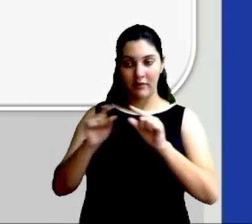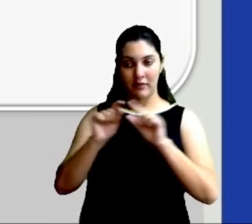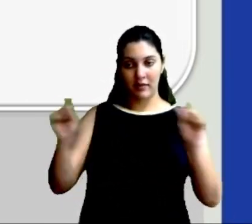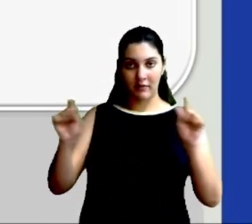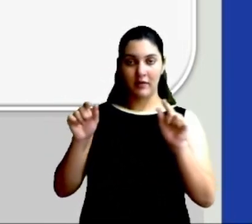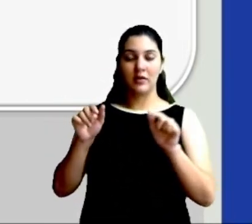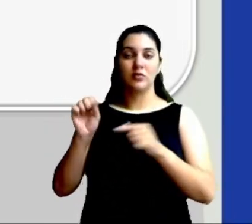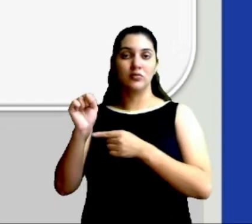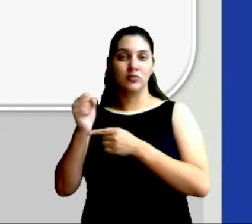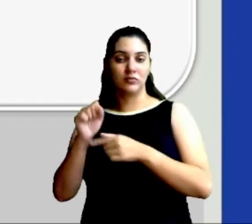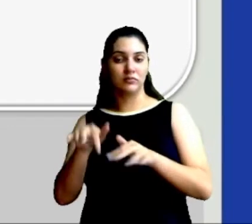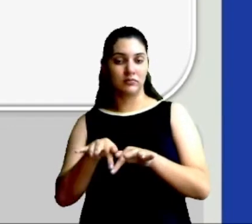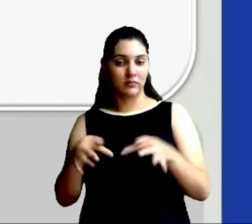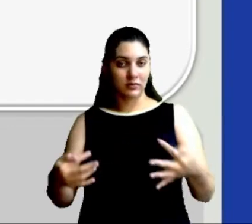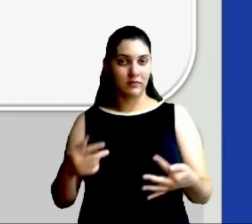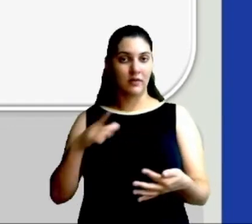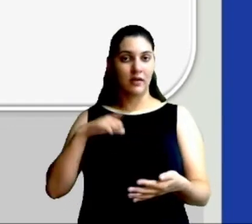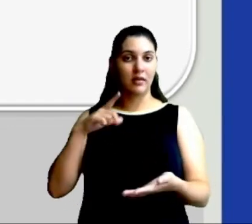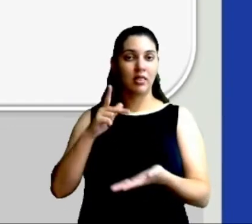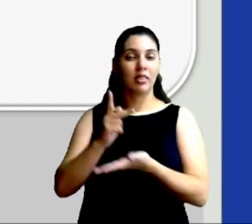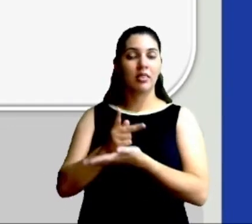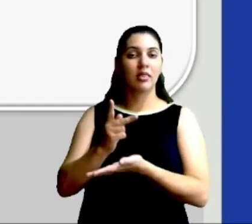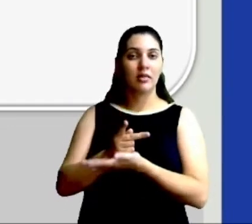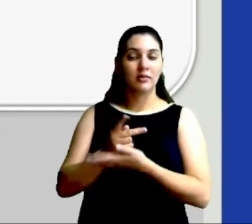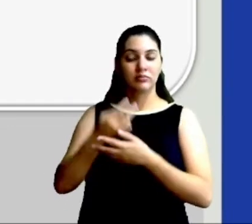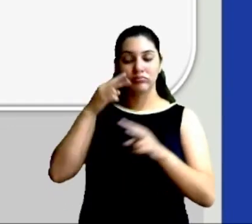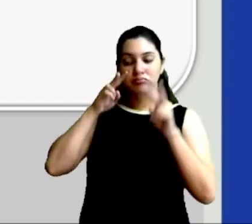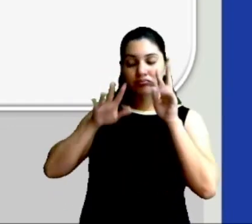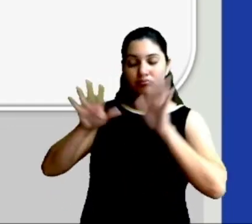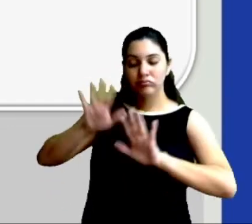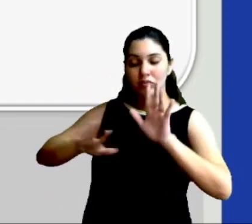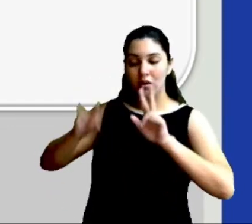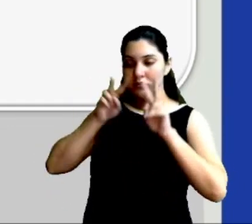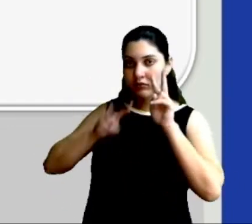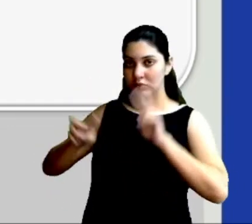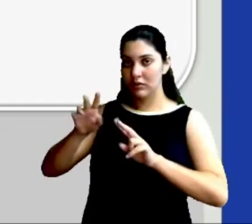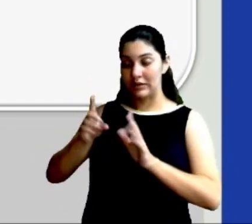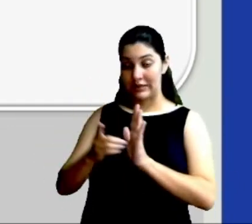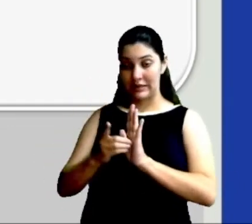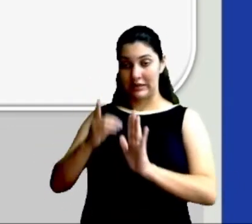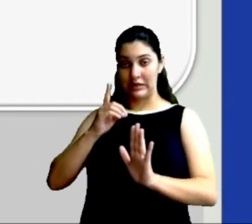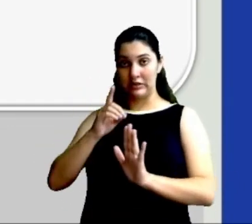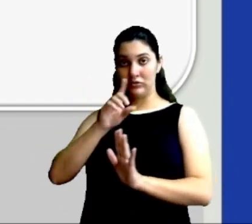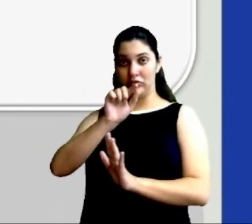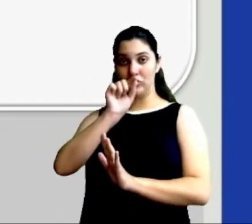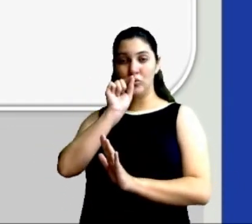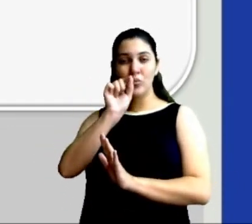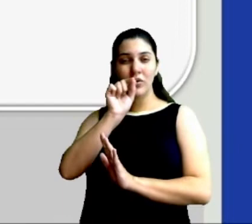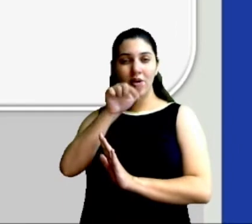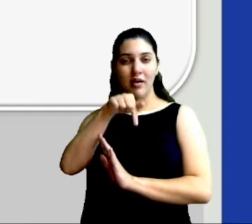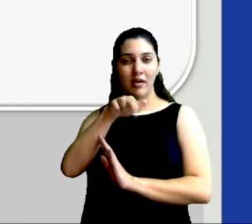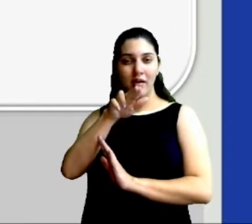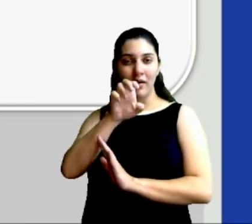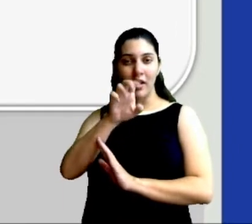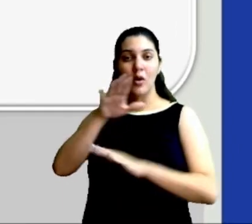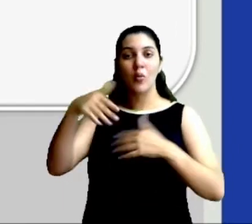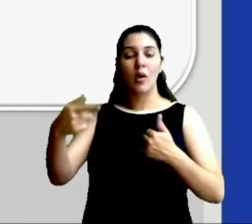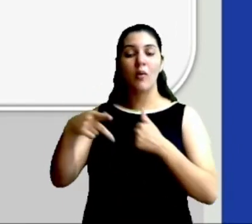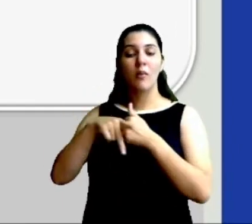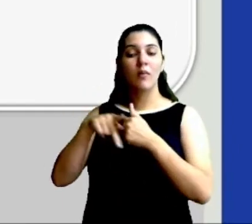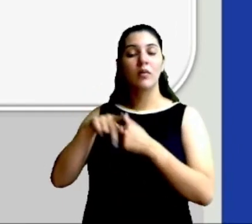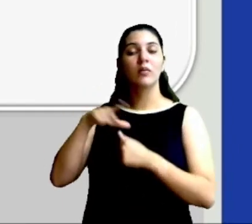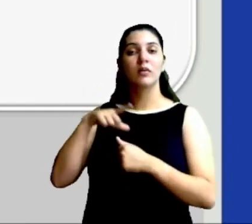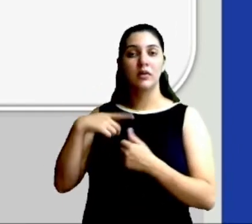for simples, você vai ter que sempre ter o cuidado de olhar antes do que, qual é o pronome que vem. E aí ele vai combinar com o teu